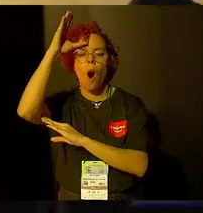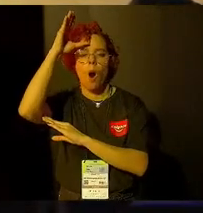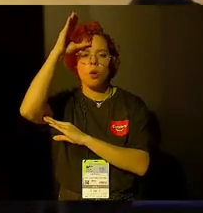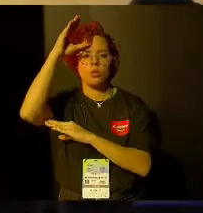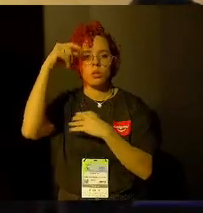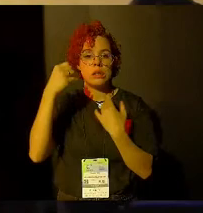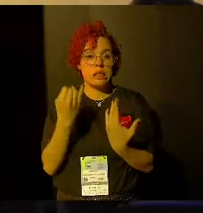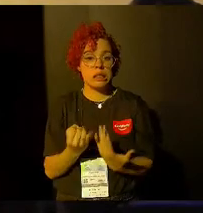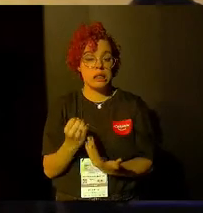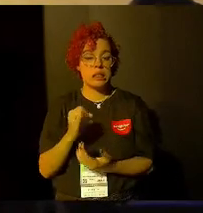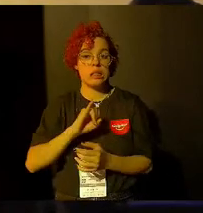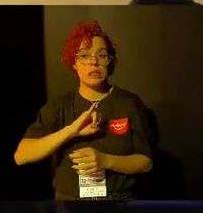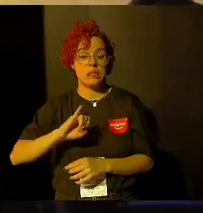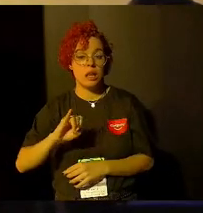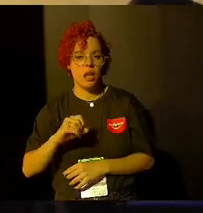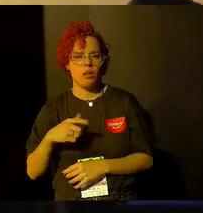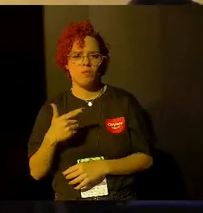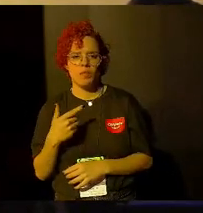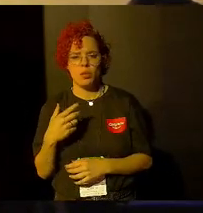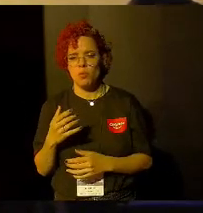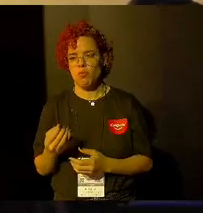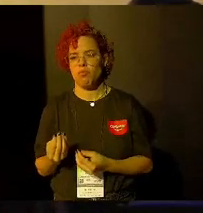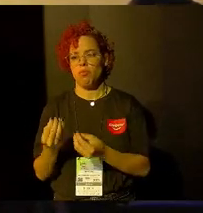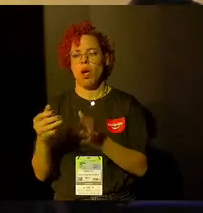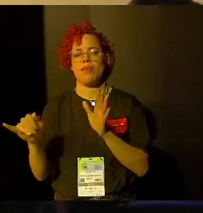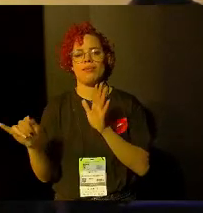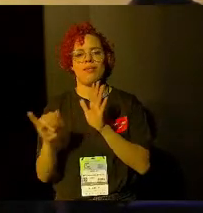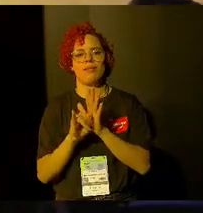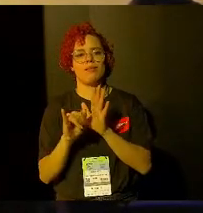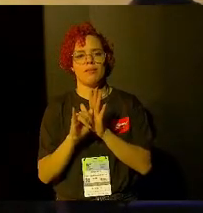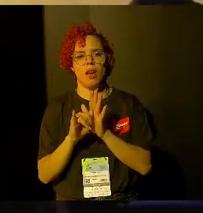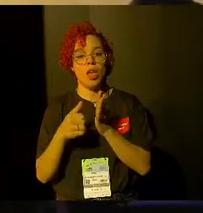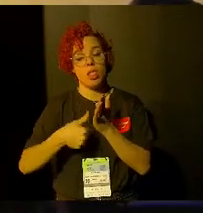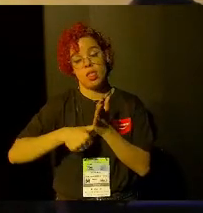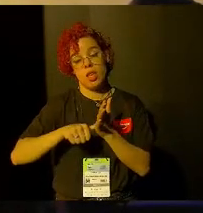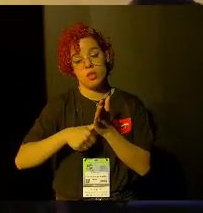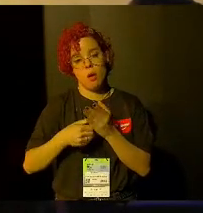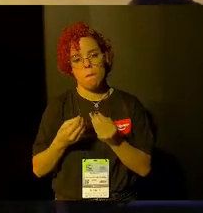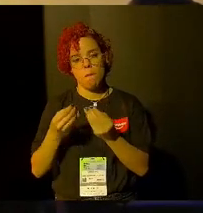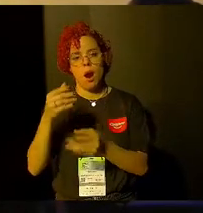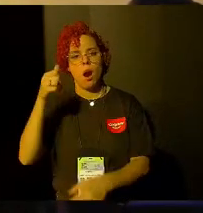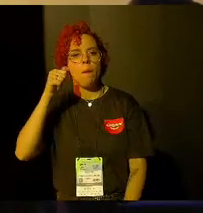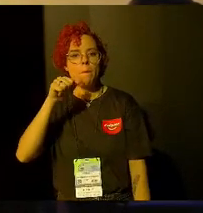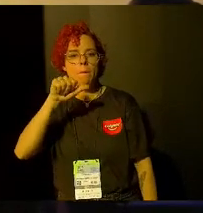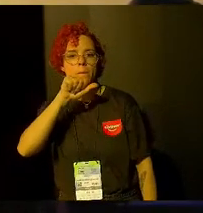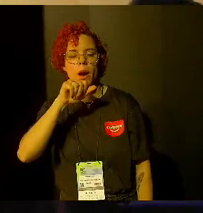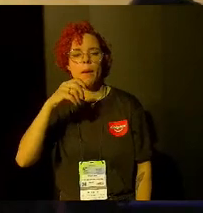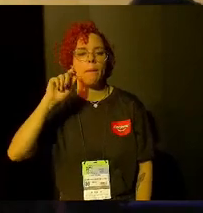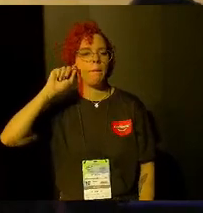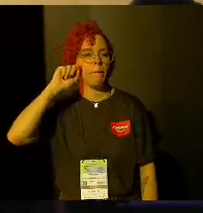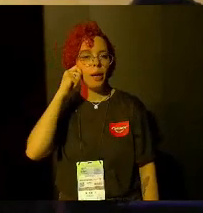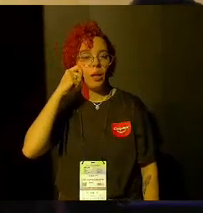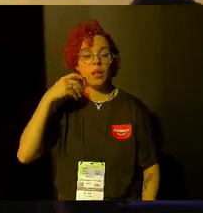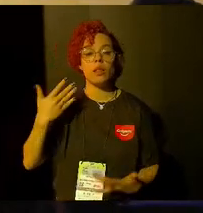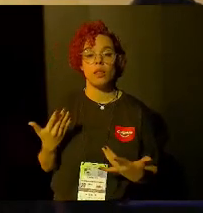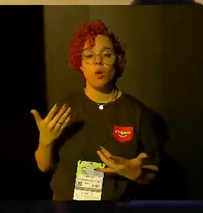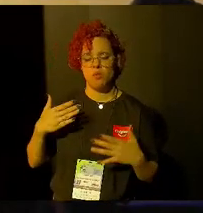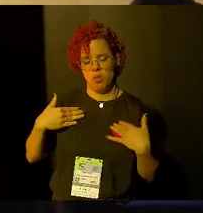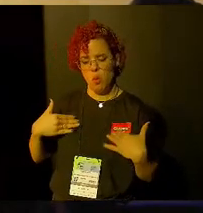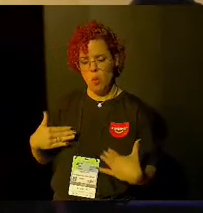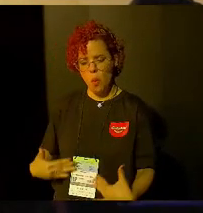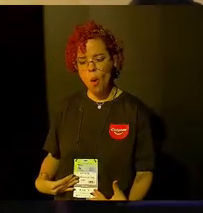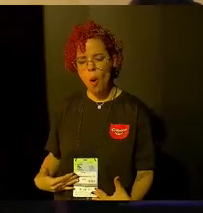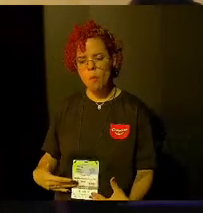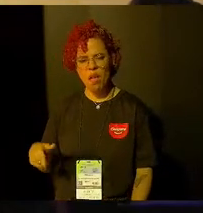que a gente não dá nem a identidade para Mãe Preta Quem dirá conhecimento não é à toa que a história diz esse corpo aí